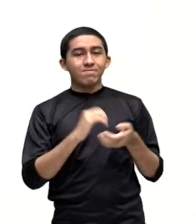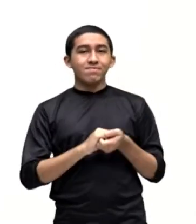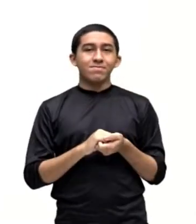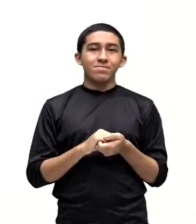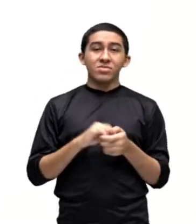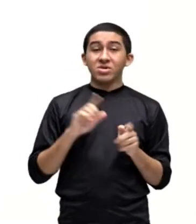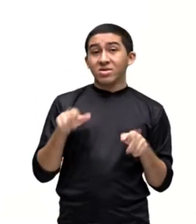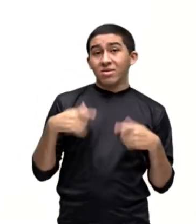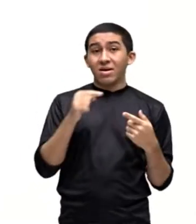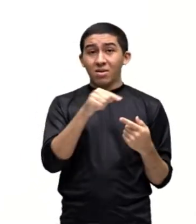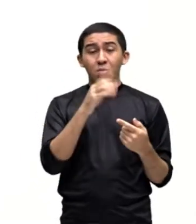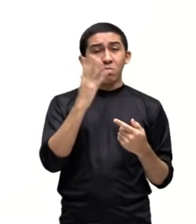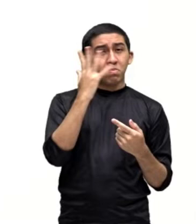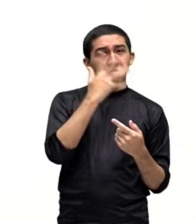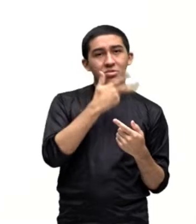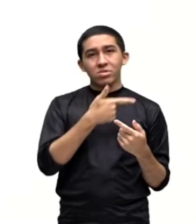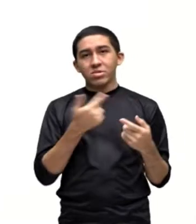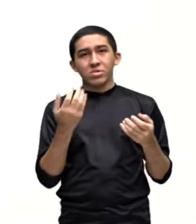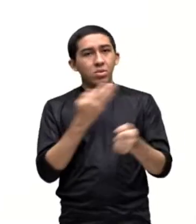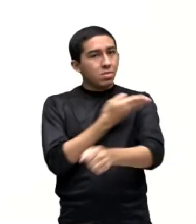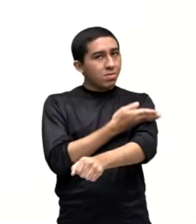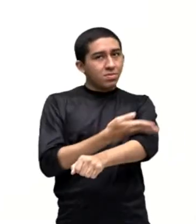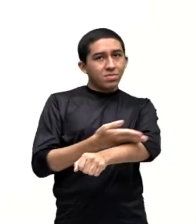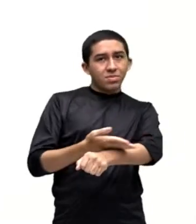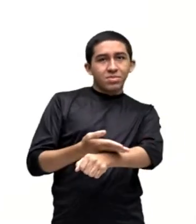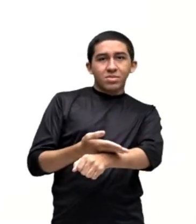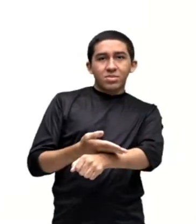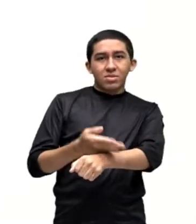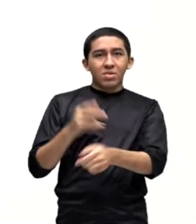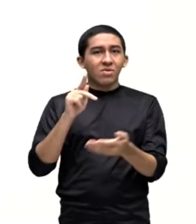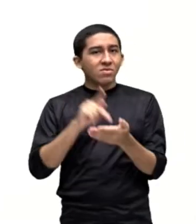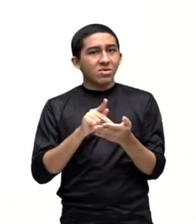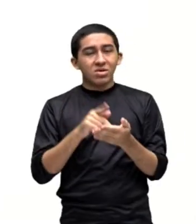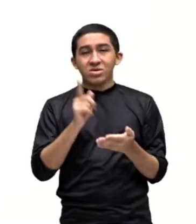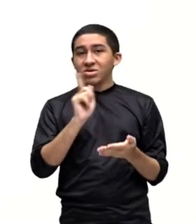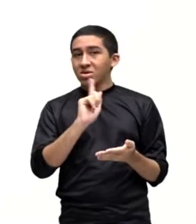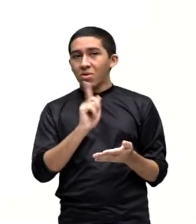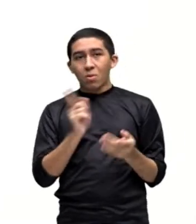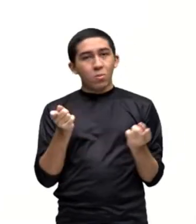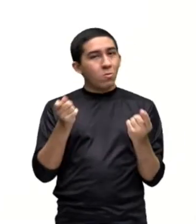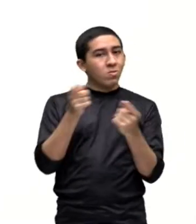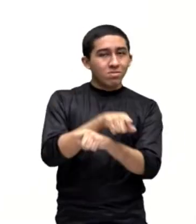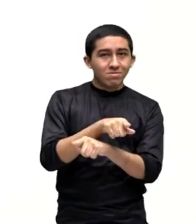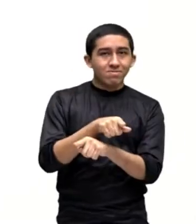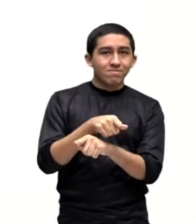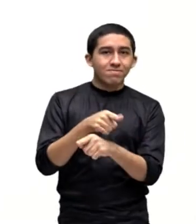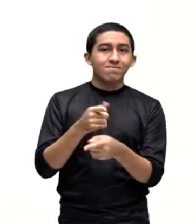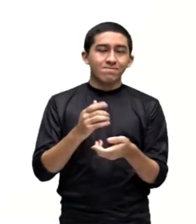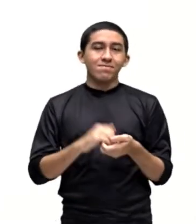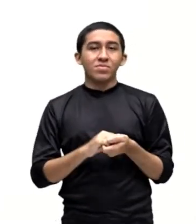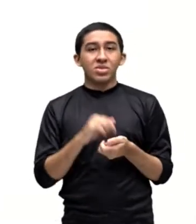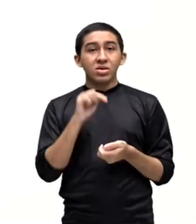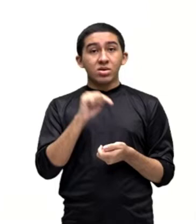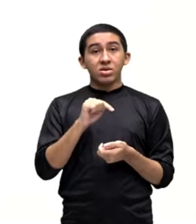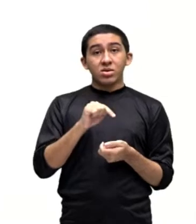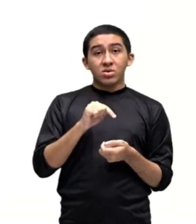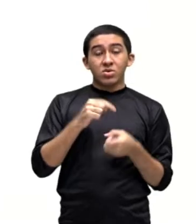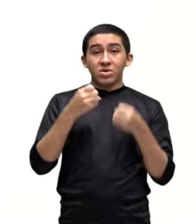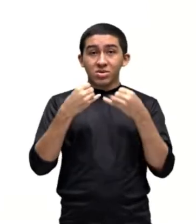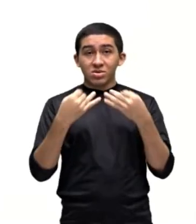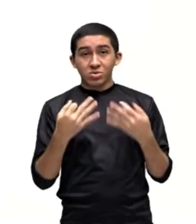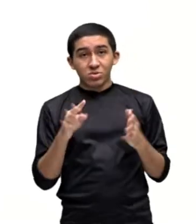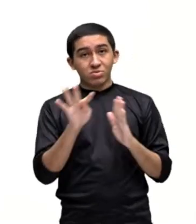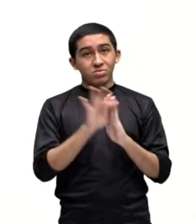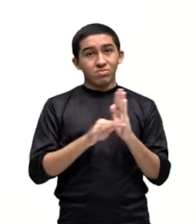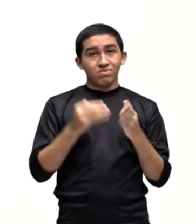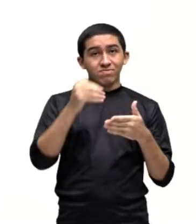exatamente essa moça assim tão bem educada, essa moça assim tão inteligente, não é verdade? É isso que ele está querendo dizer. Então, ele está